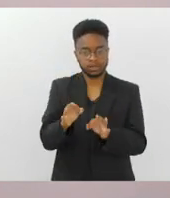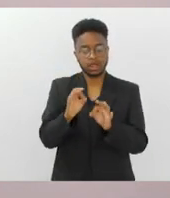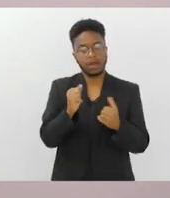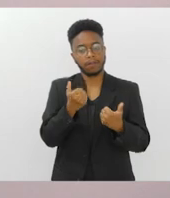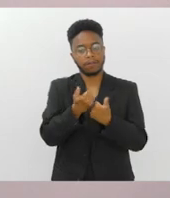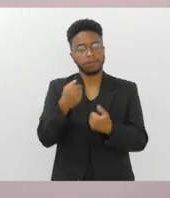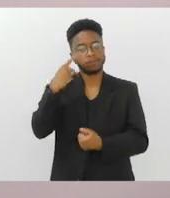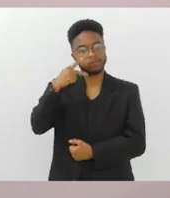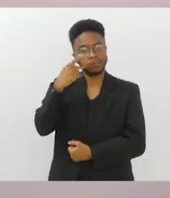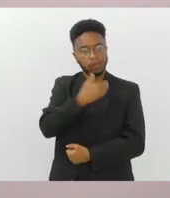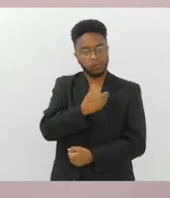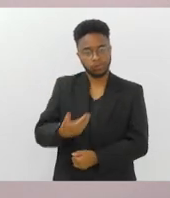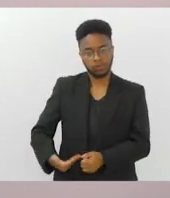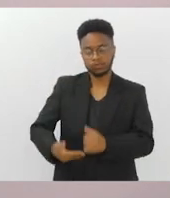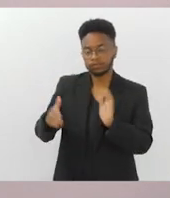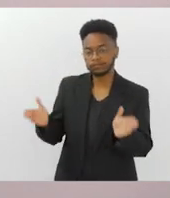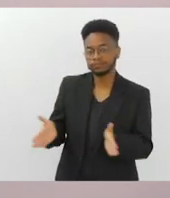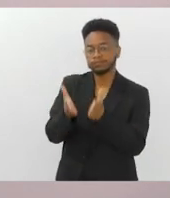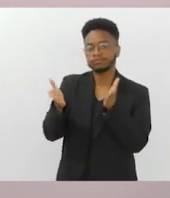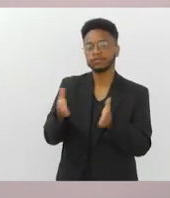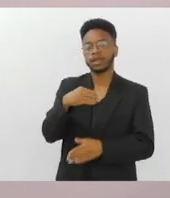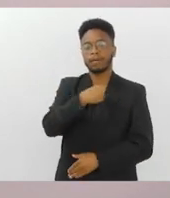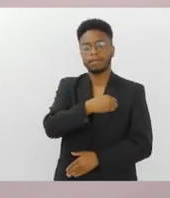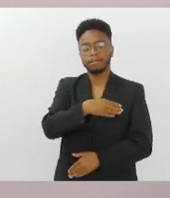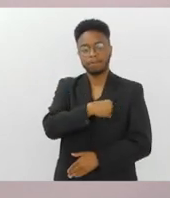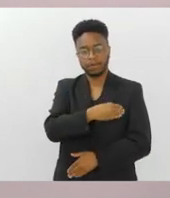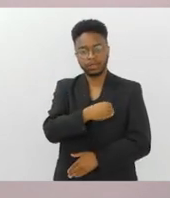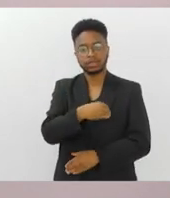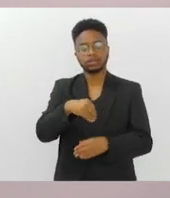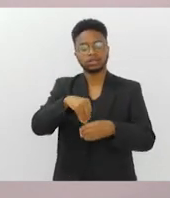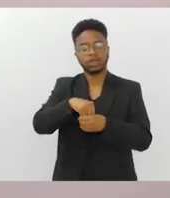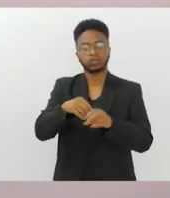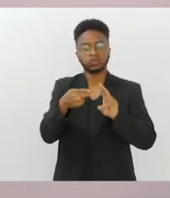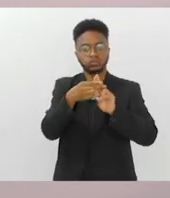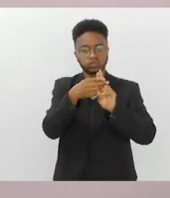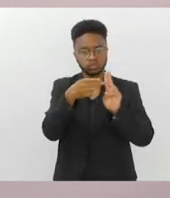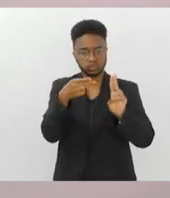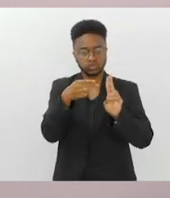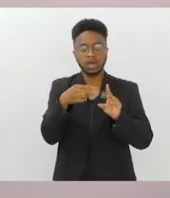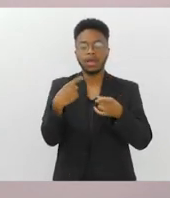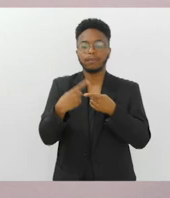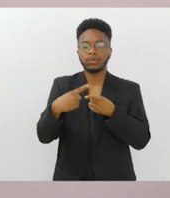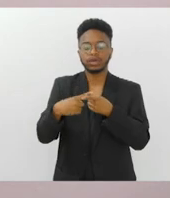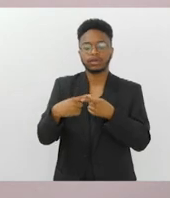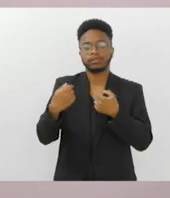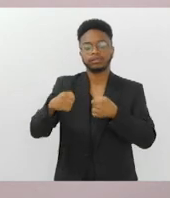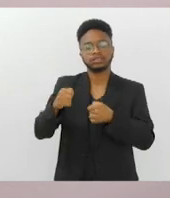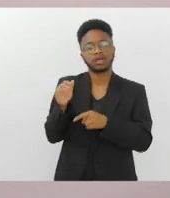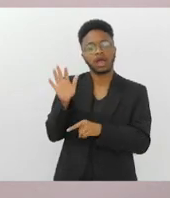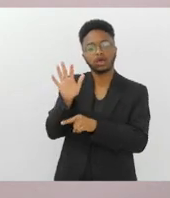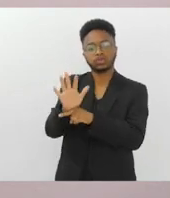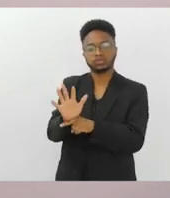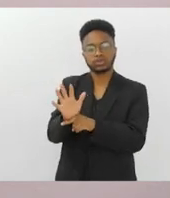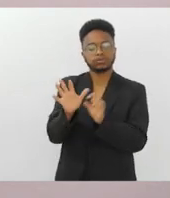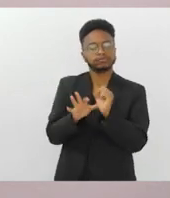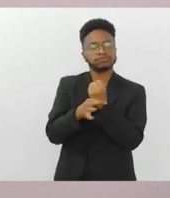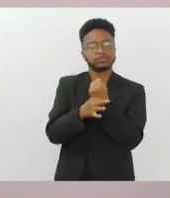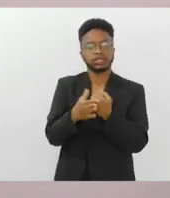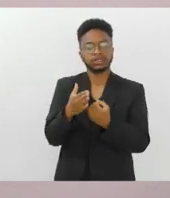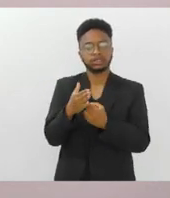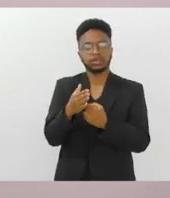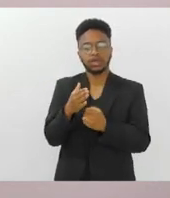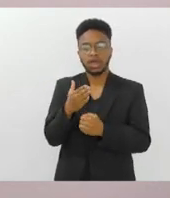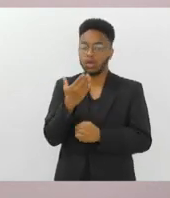públicas de incentivo à amamentação no âmbito do Sistema Único de Saúde para contribuir para a garantia de segurança alimentar